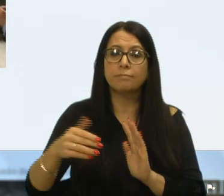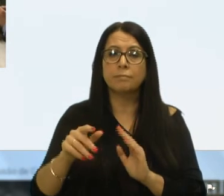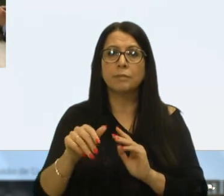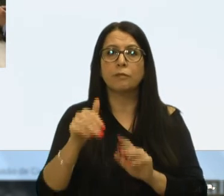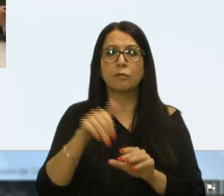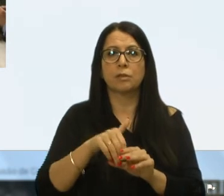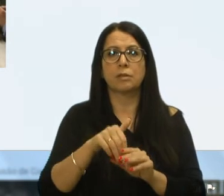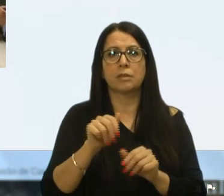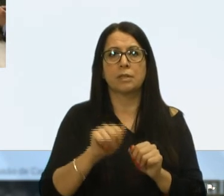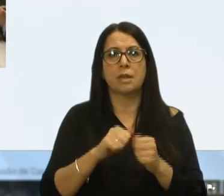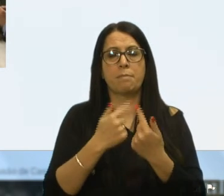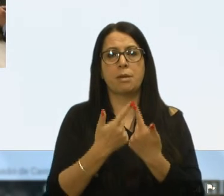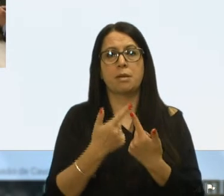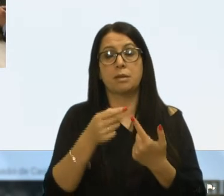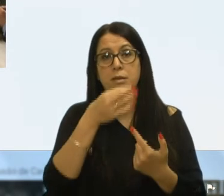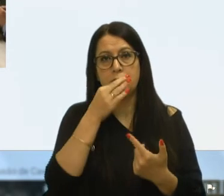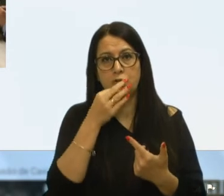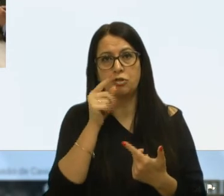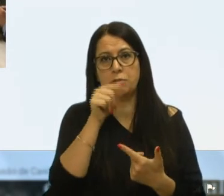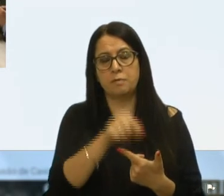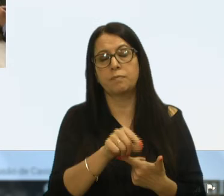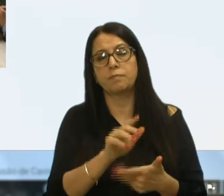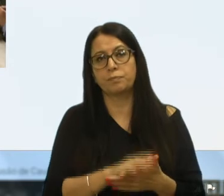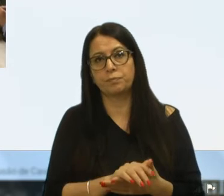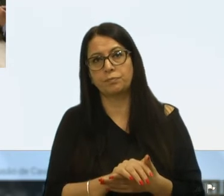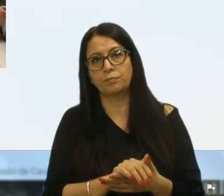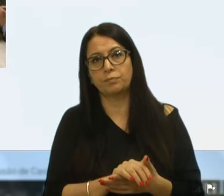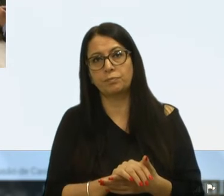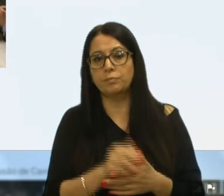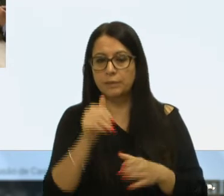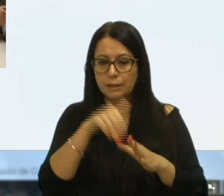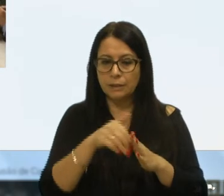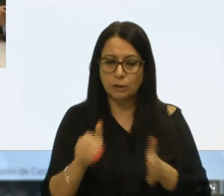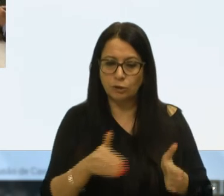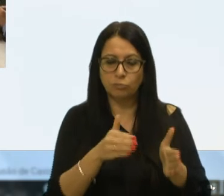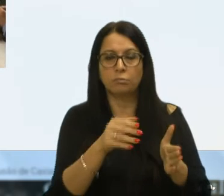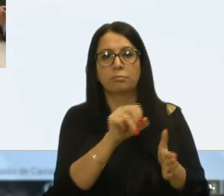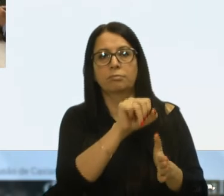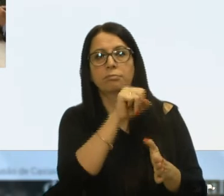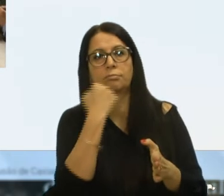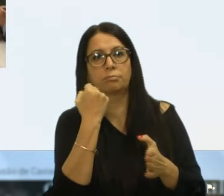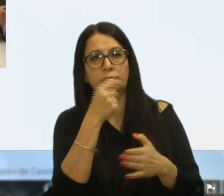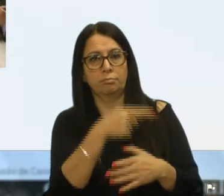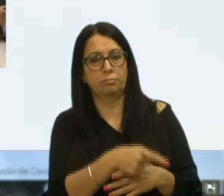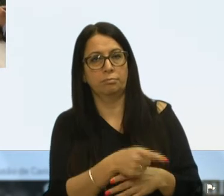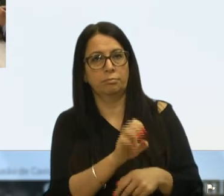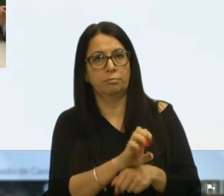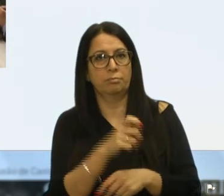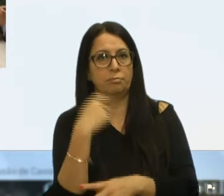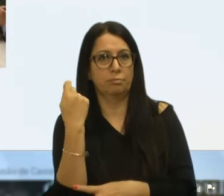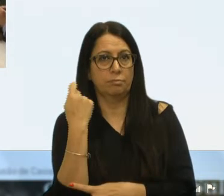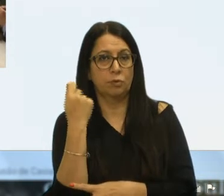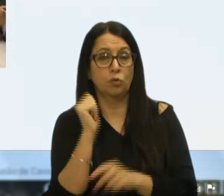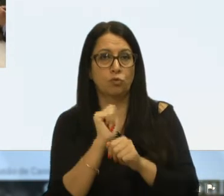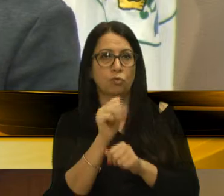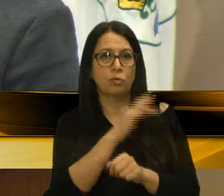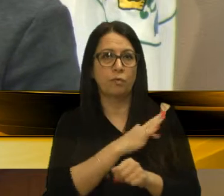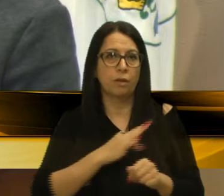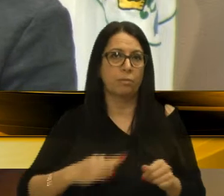na assembléia legislativa e caxias do sul vai ser incluída na rota cervejeira do estado jogando sujo com farroupilha